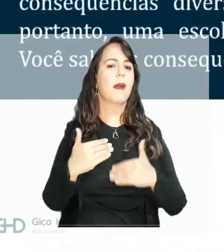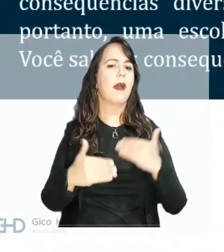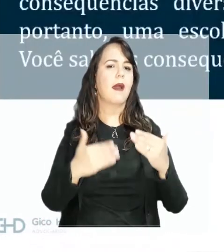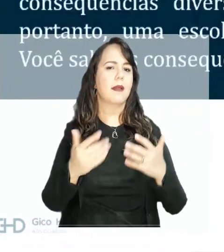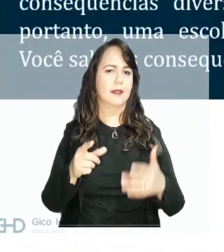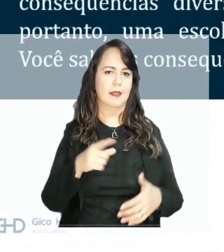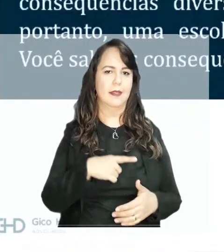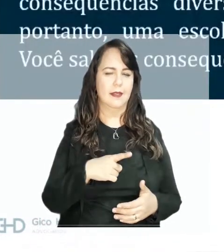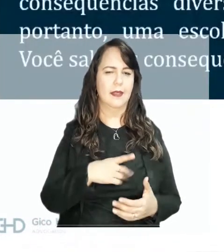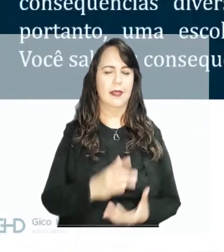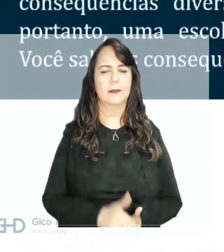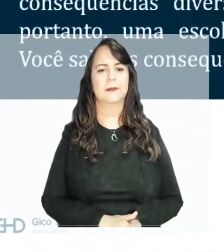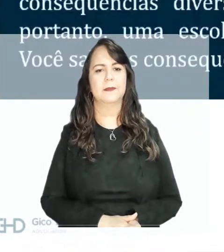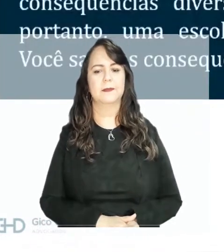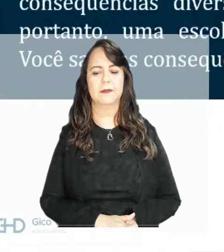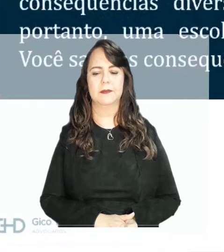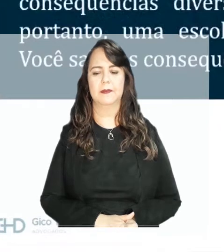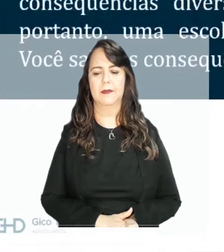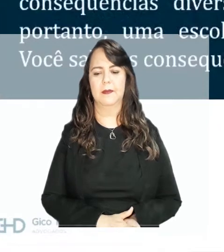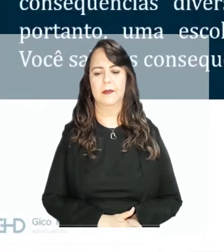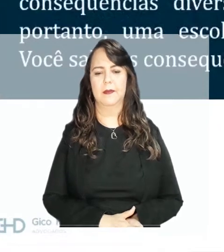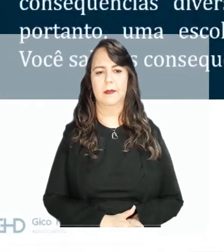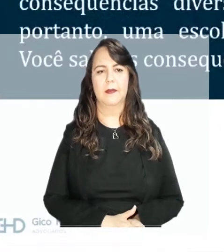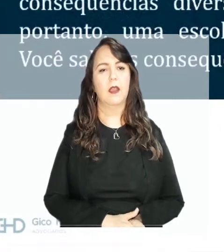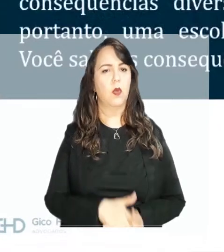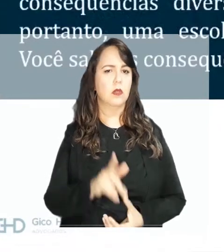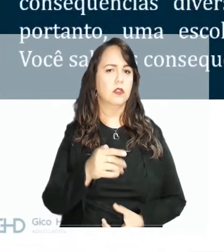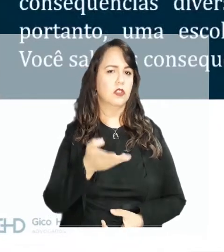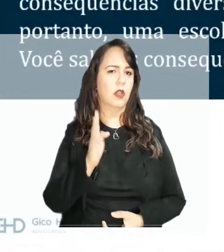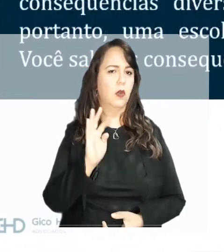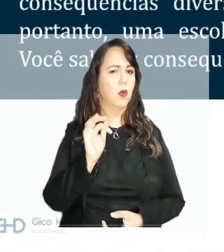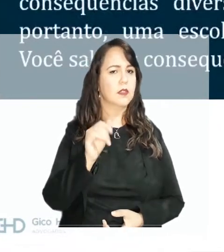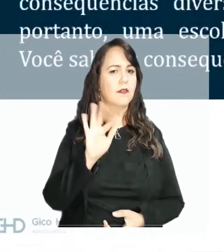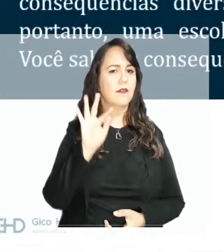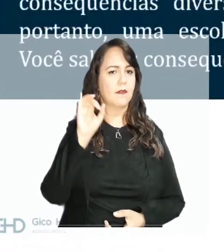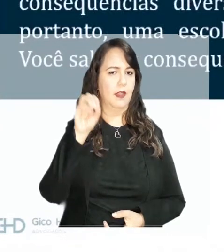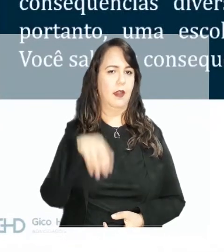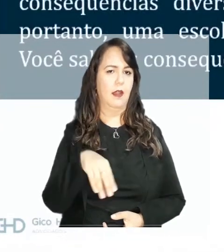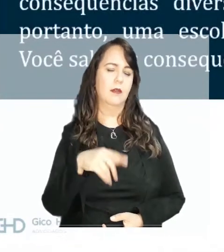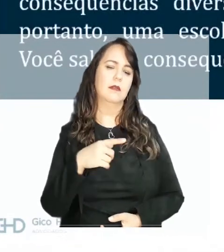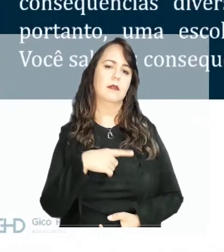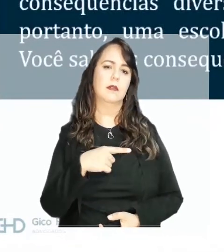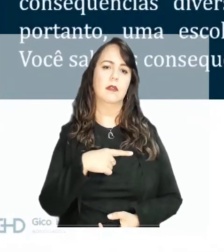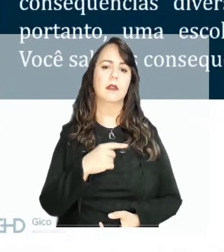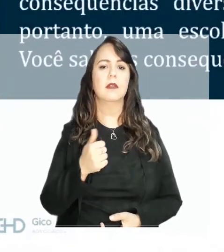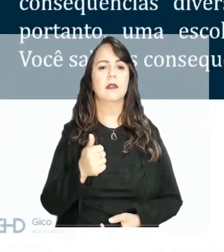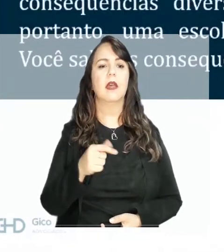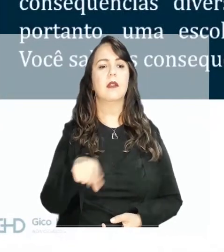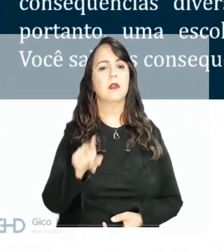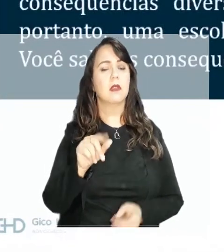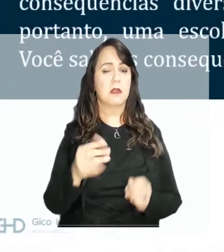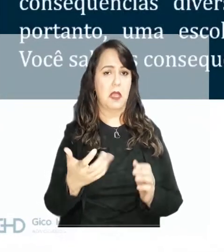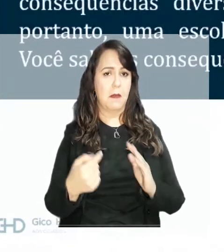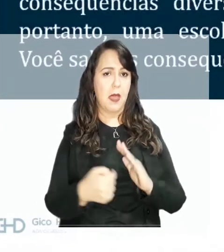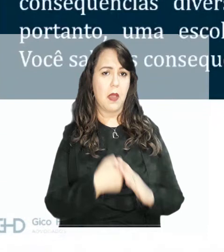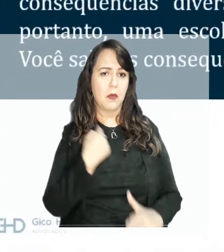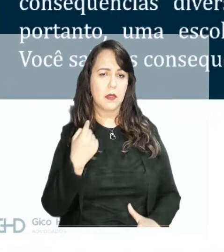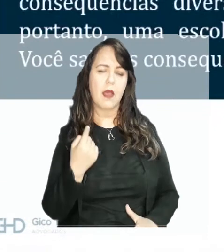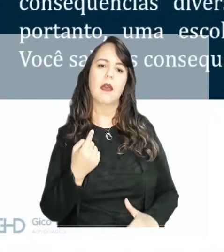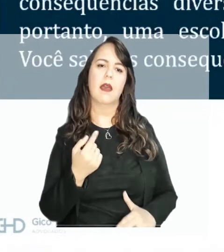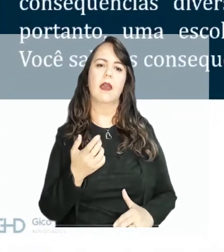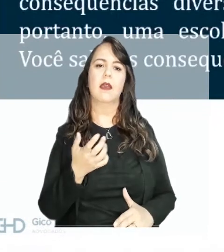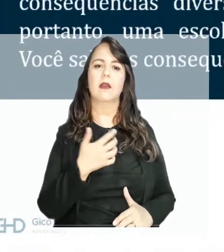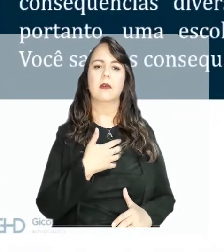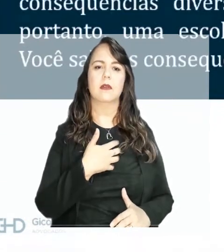caminhar para o final, porque eu quero ouvir o que o doutor Christian quer perguntar, eu lembro sempre para as pessoas que o judiciário altera